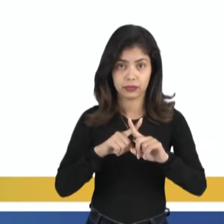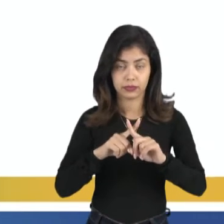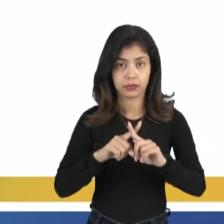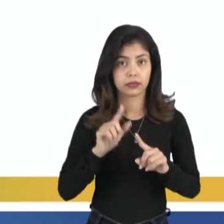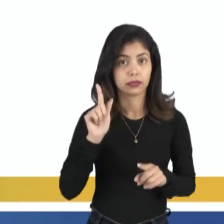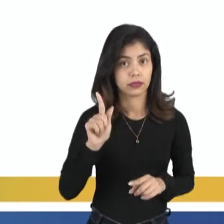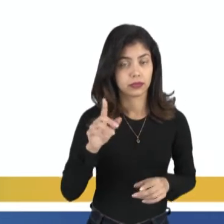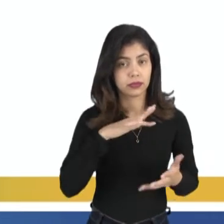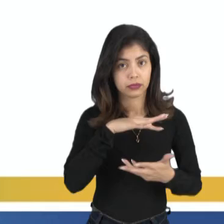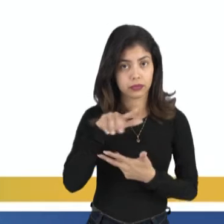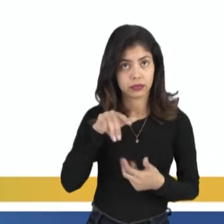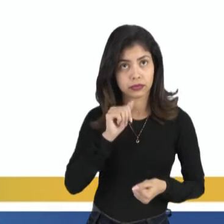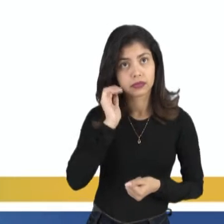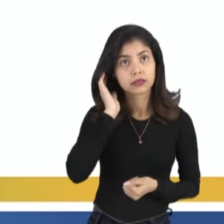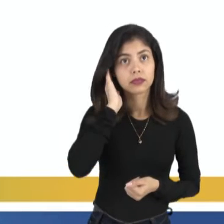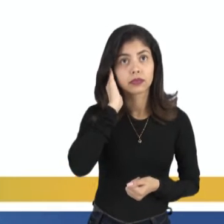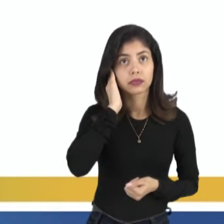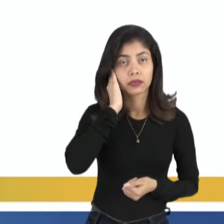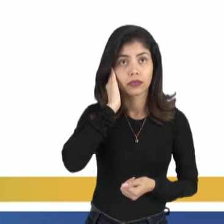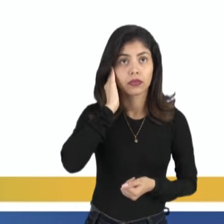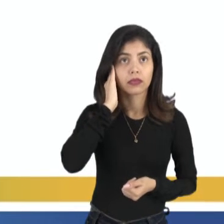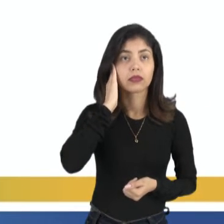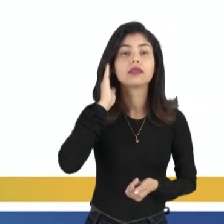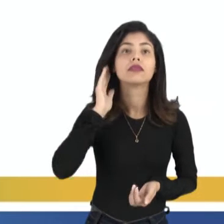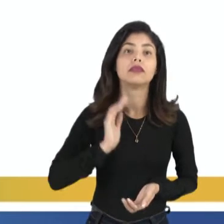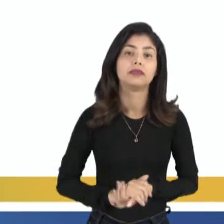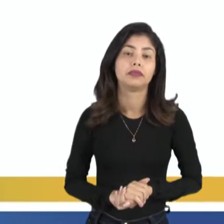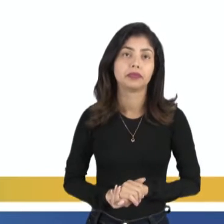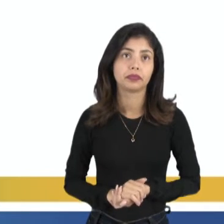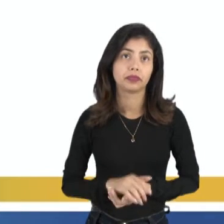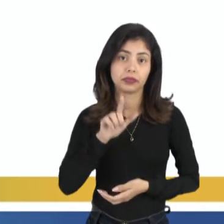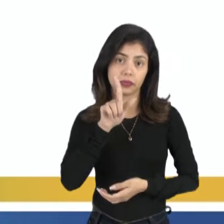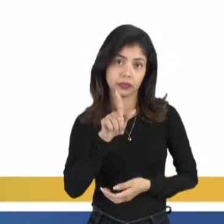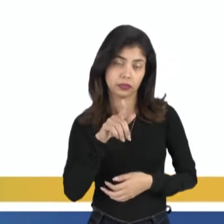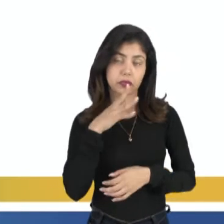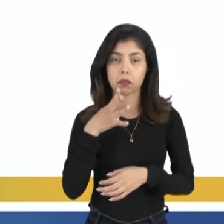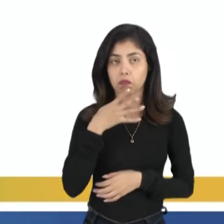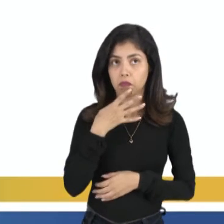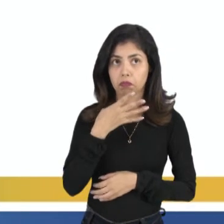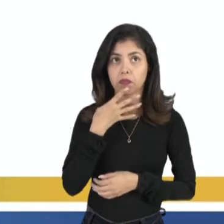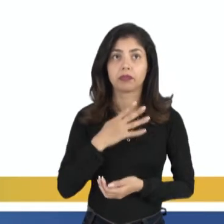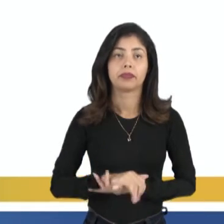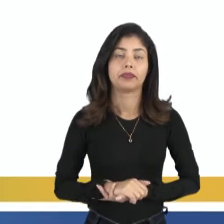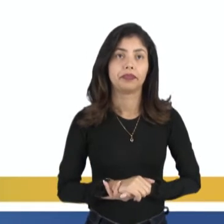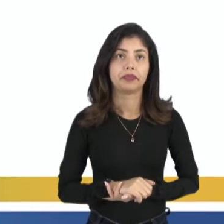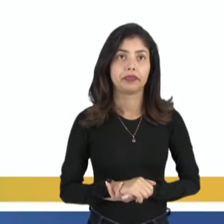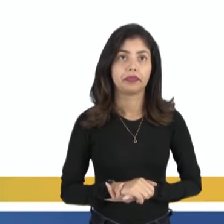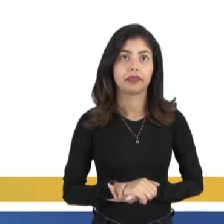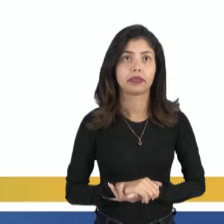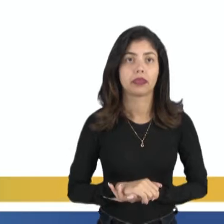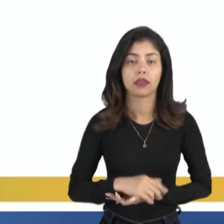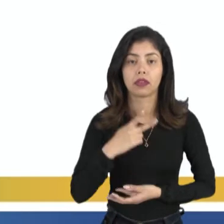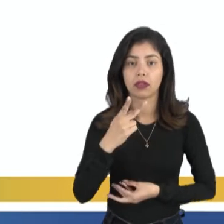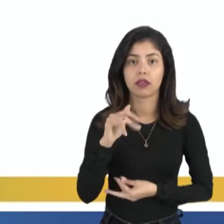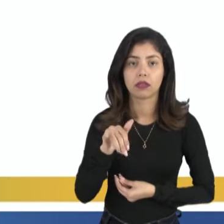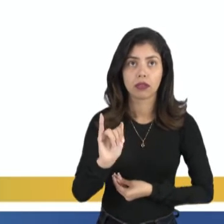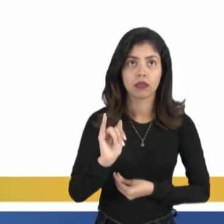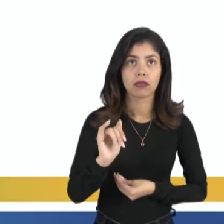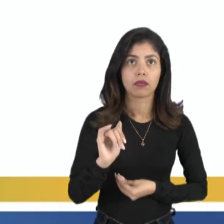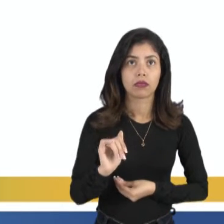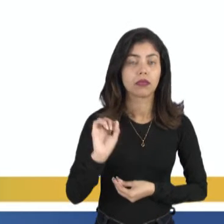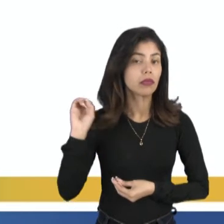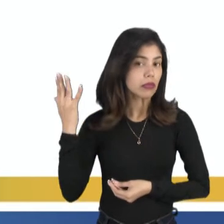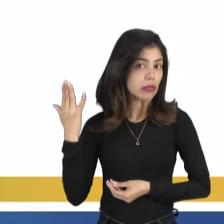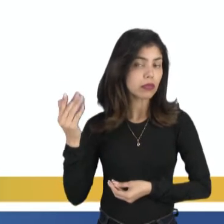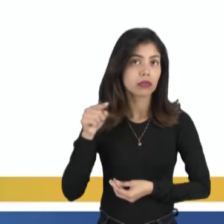Terra. Experimenta aí, essa questão é feita na Terra, né? A gravidade da Terra é conhecida. Força P de Y aqui, no